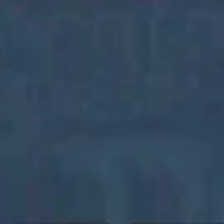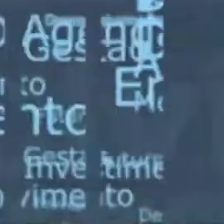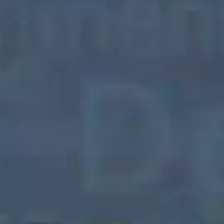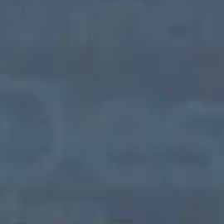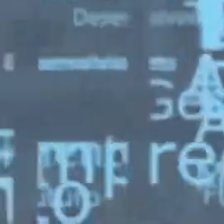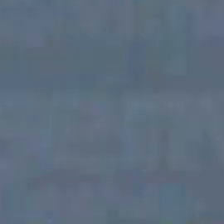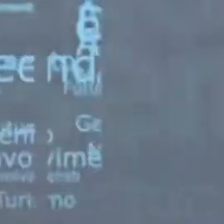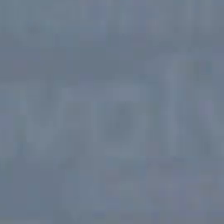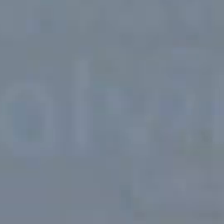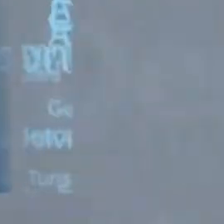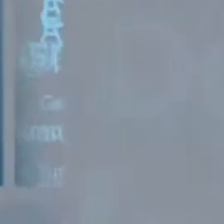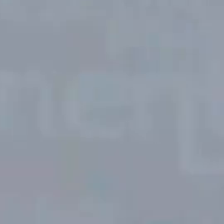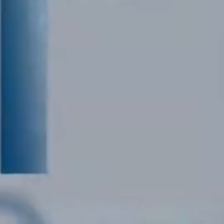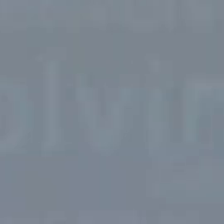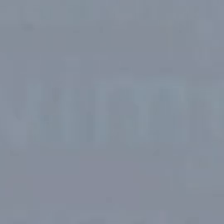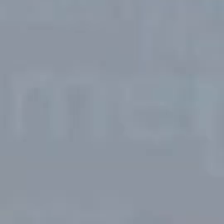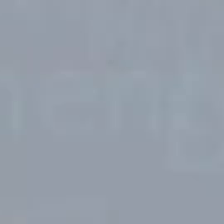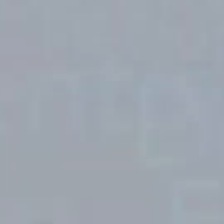Música